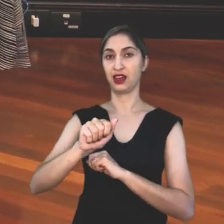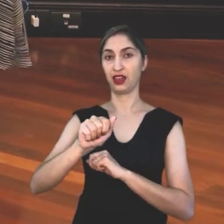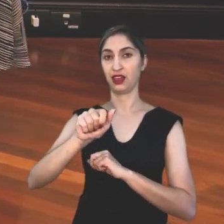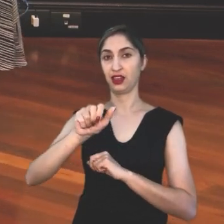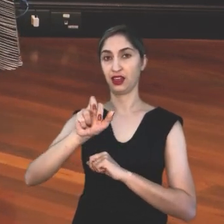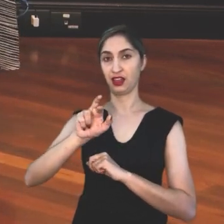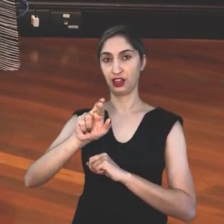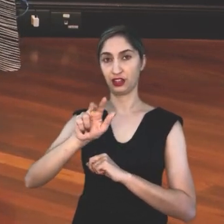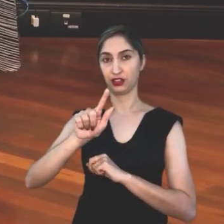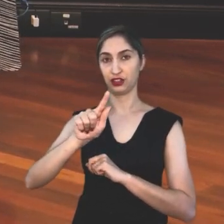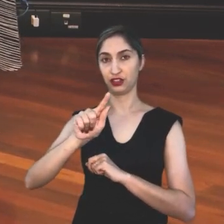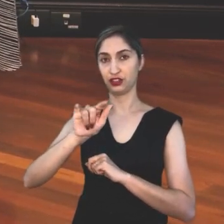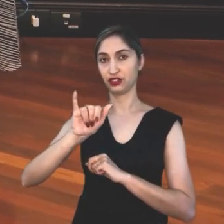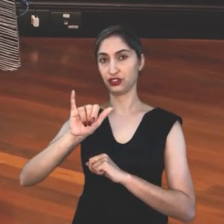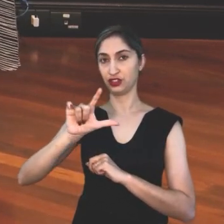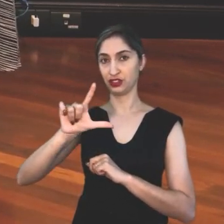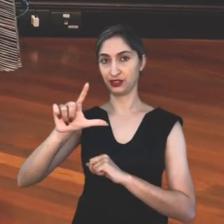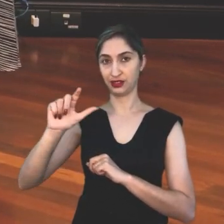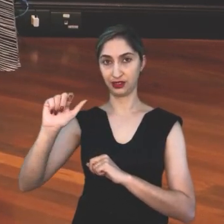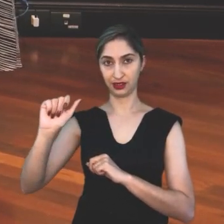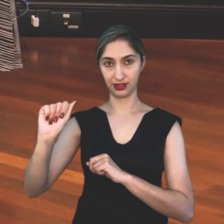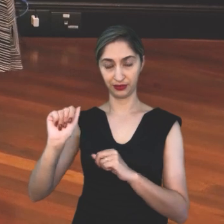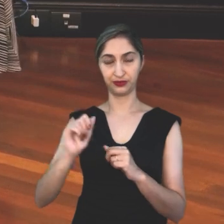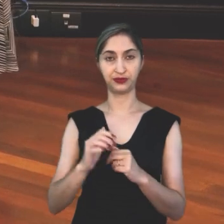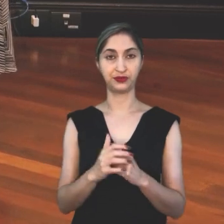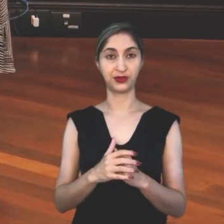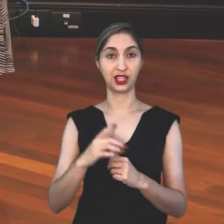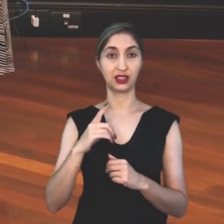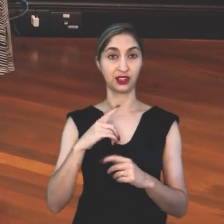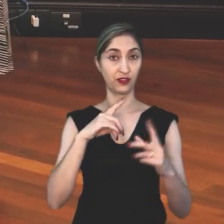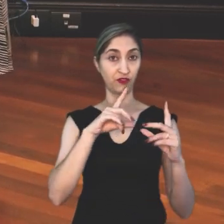argila, que elas colocam a mão na massa e trabalham também.